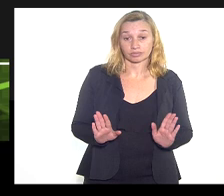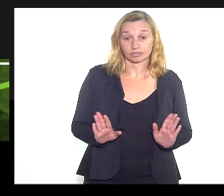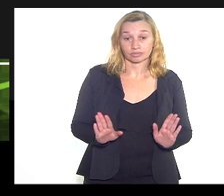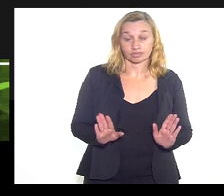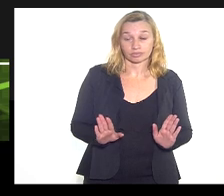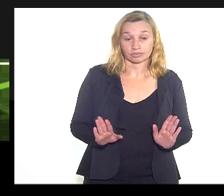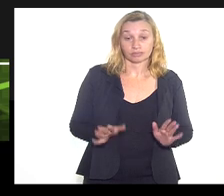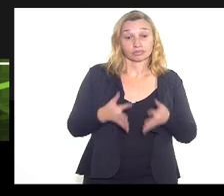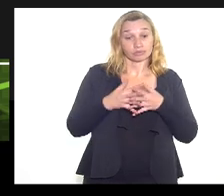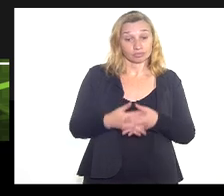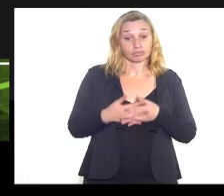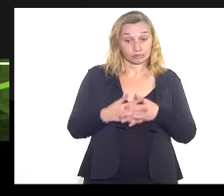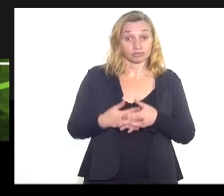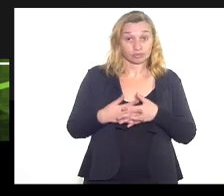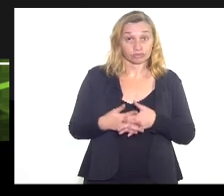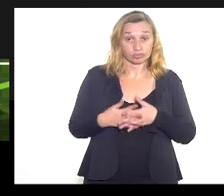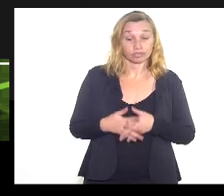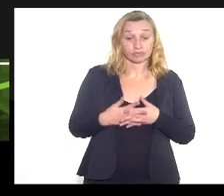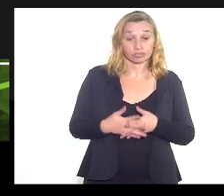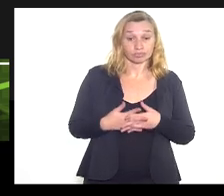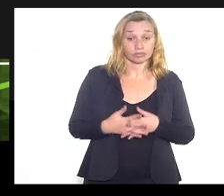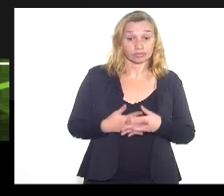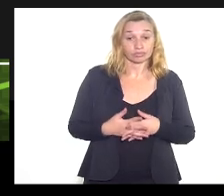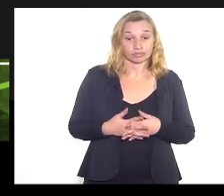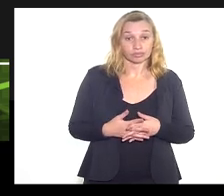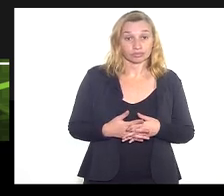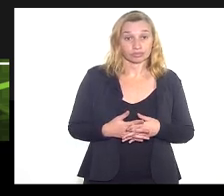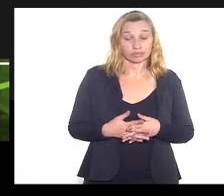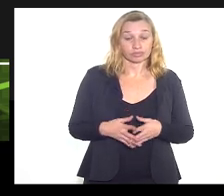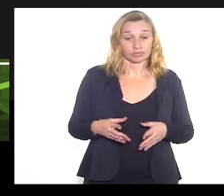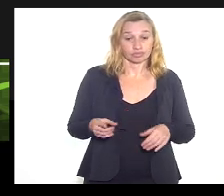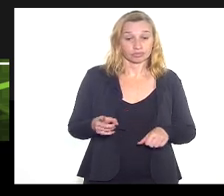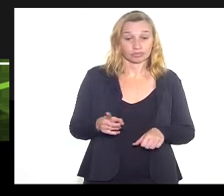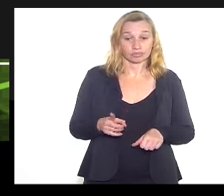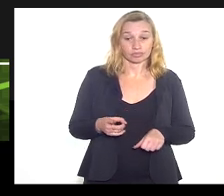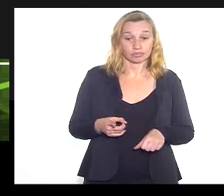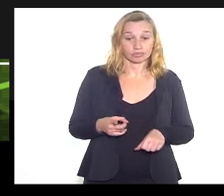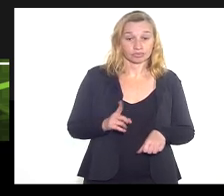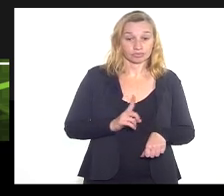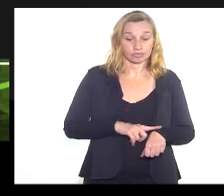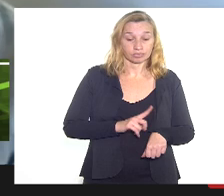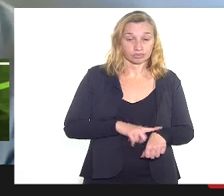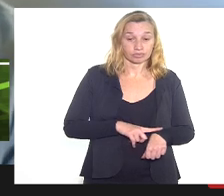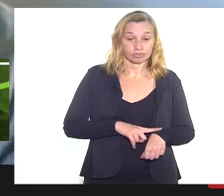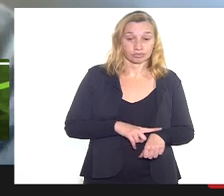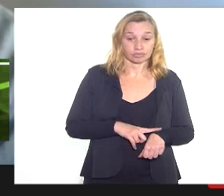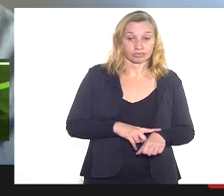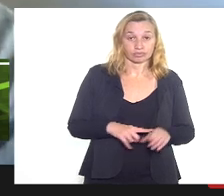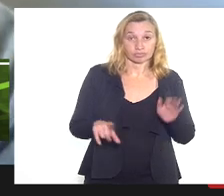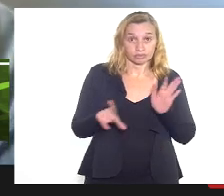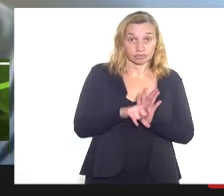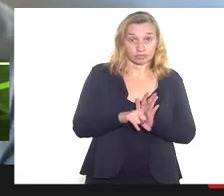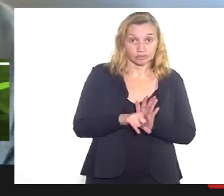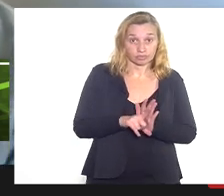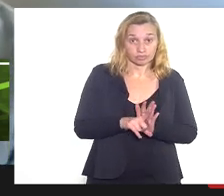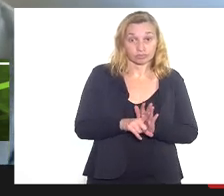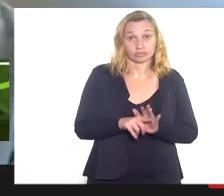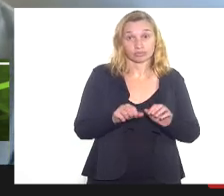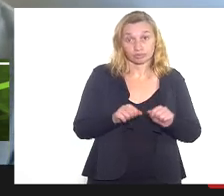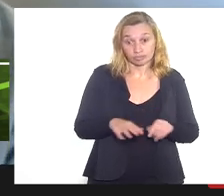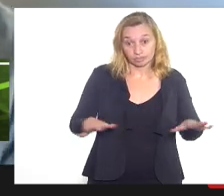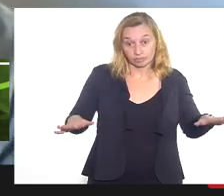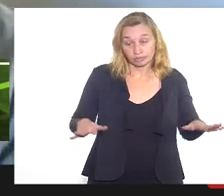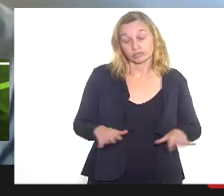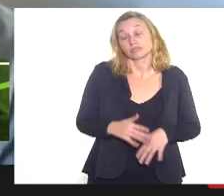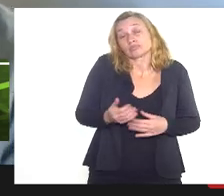mais complexas, mas também de maior dispêndio, senão não